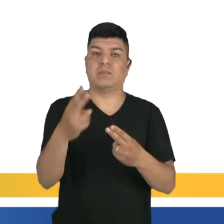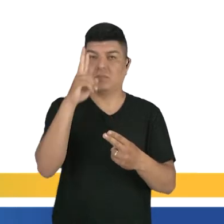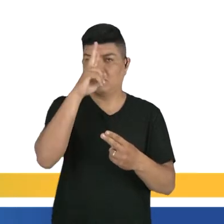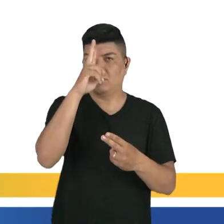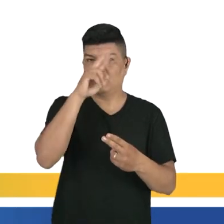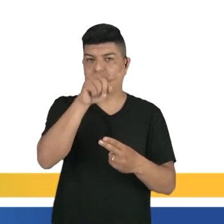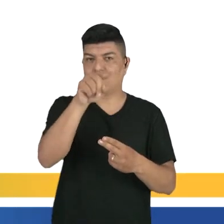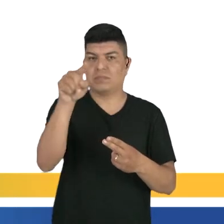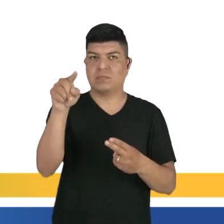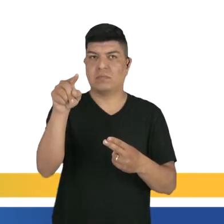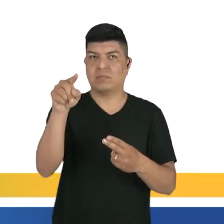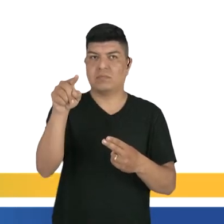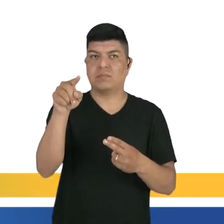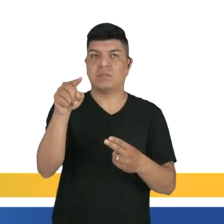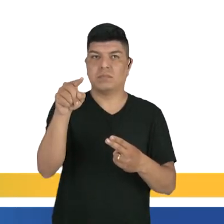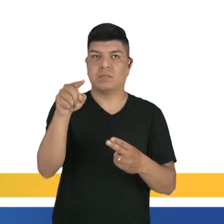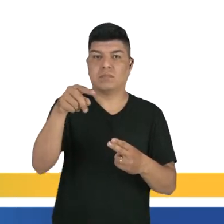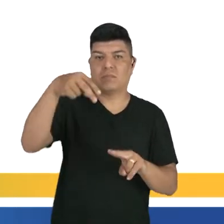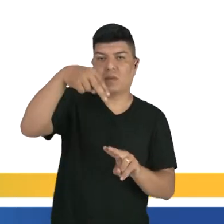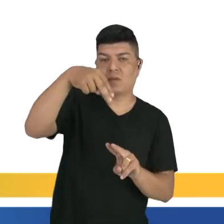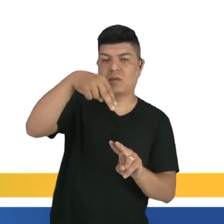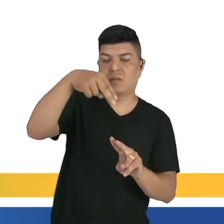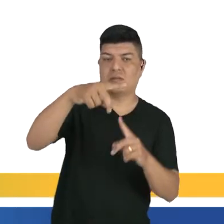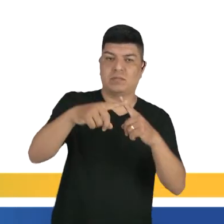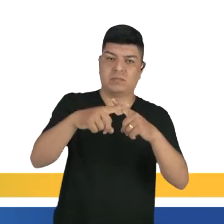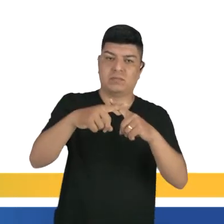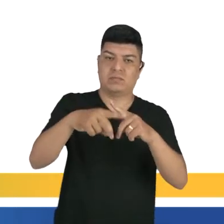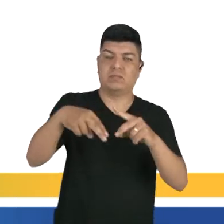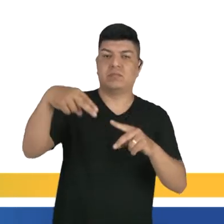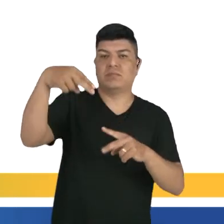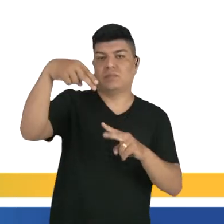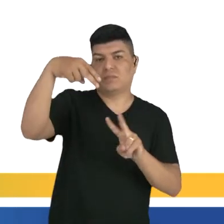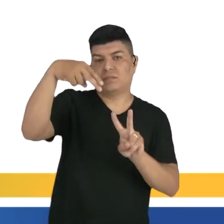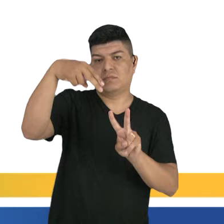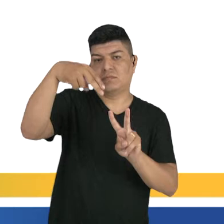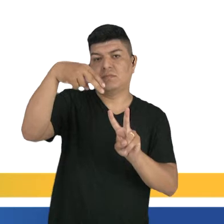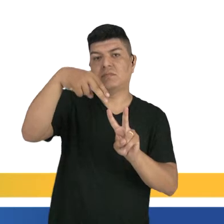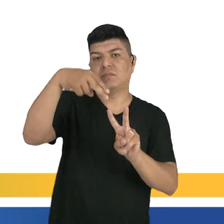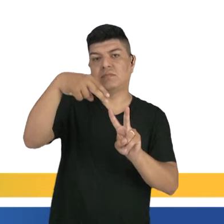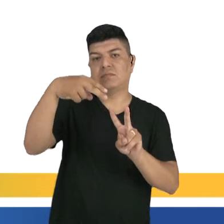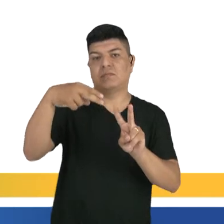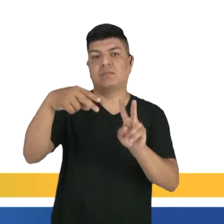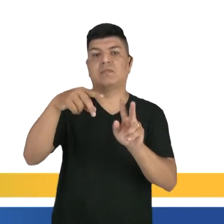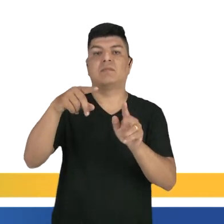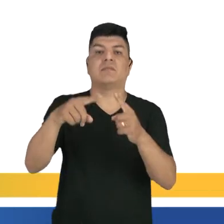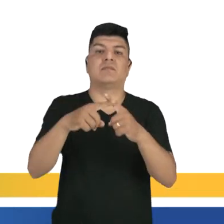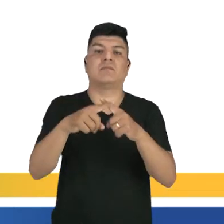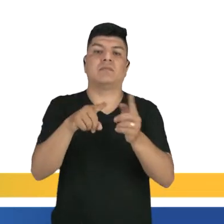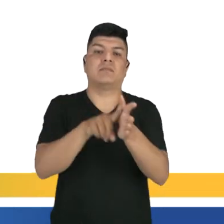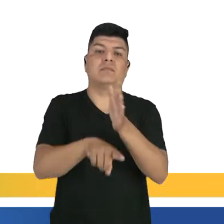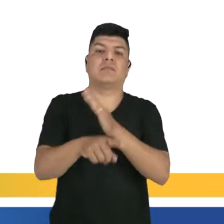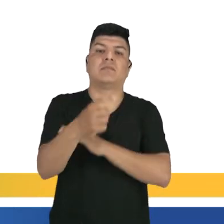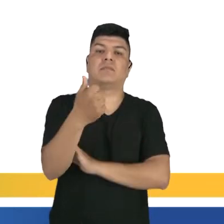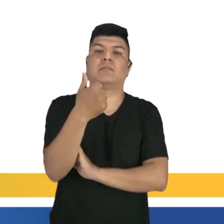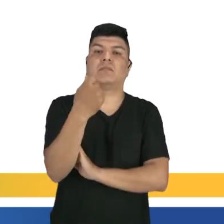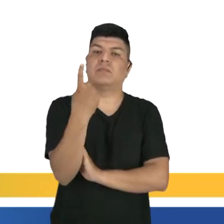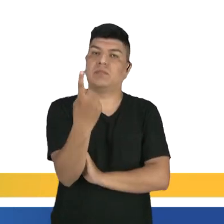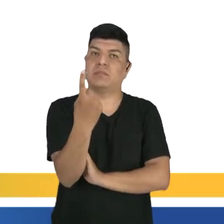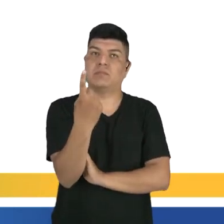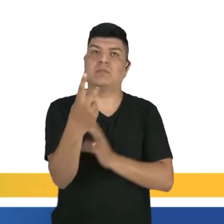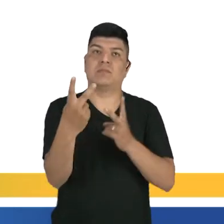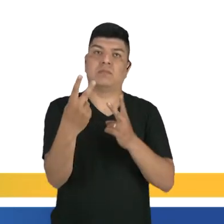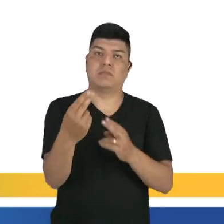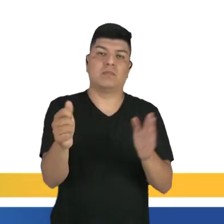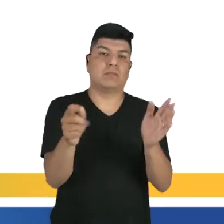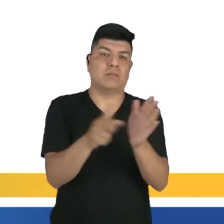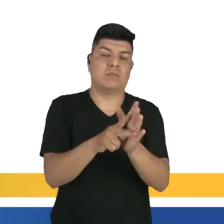você lembra? A raiz enésima de A multiplicado pela raiz enésima de A elevado a n-1 dá o próprio A. Então, se eu